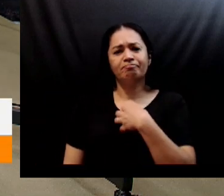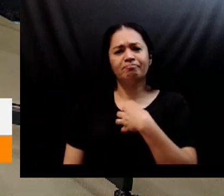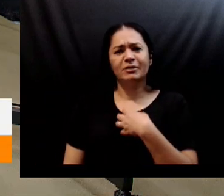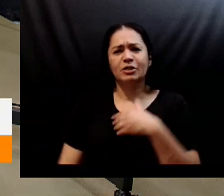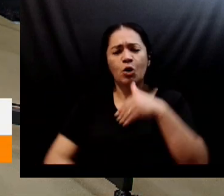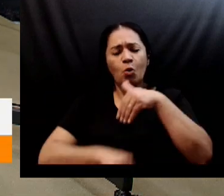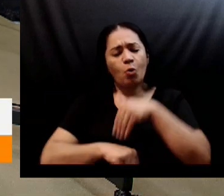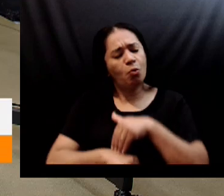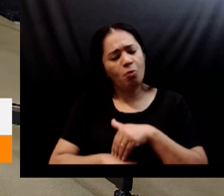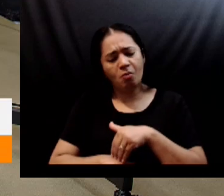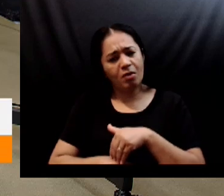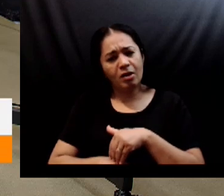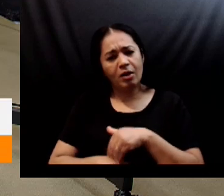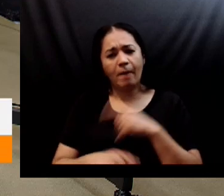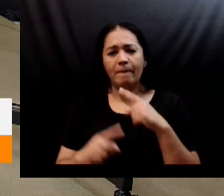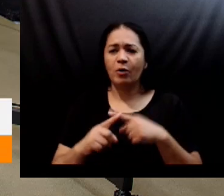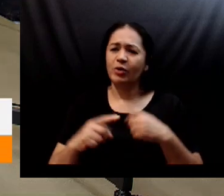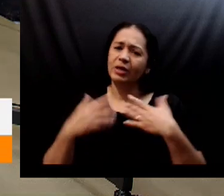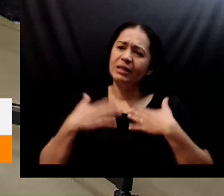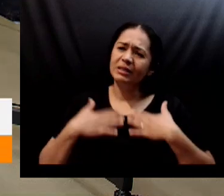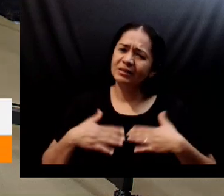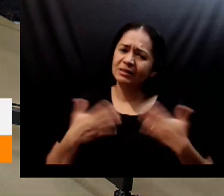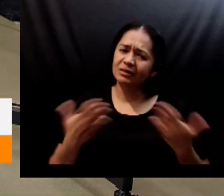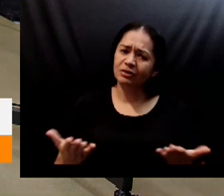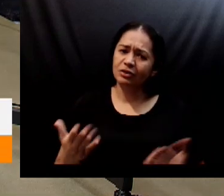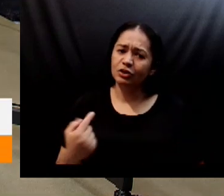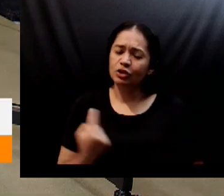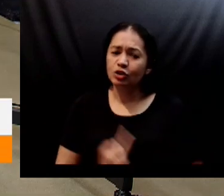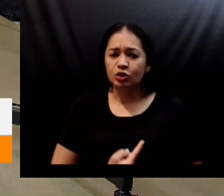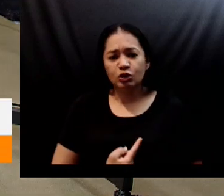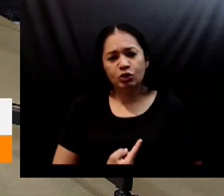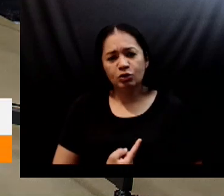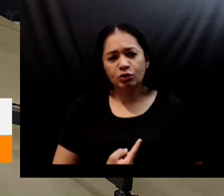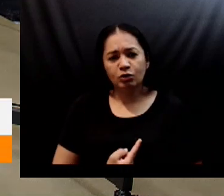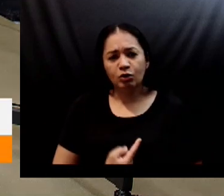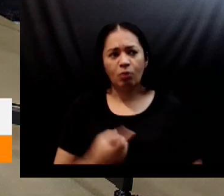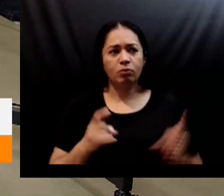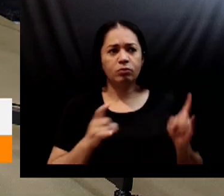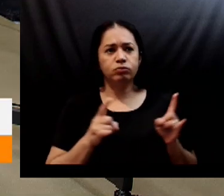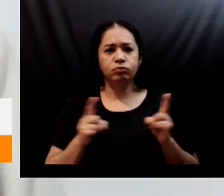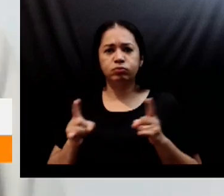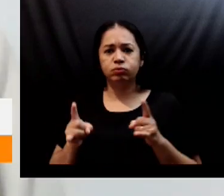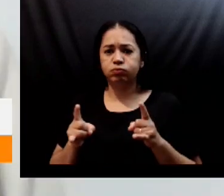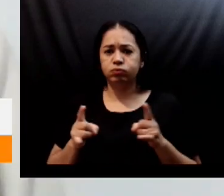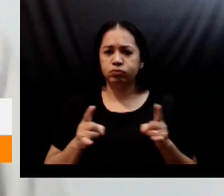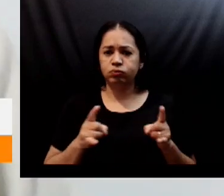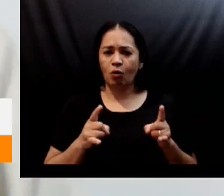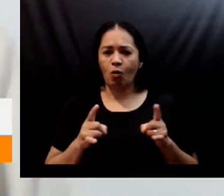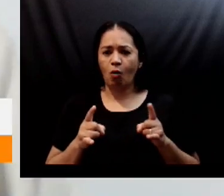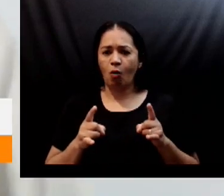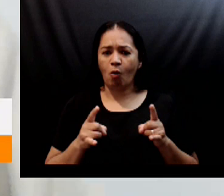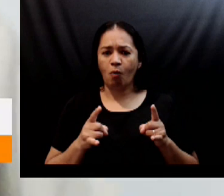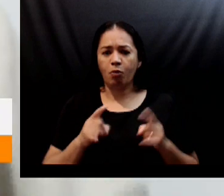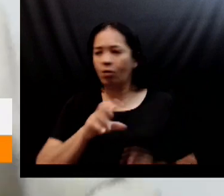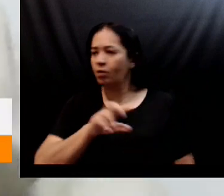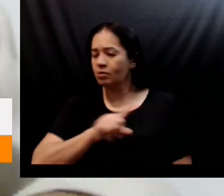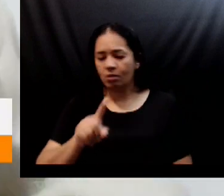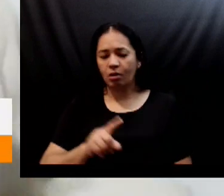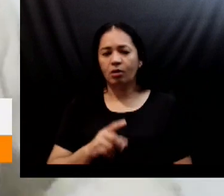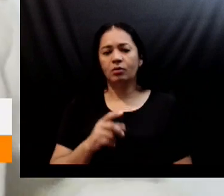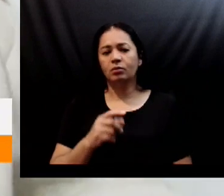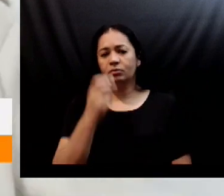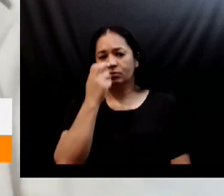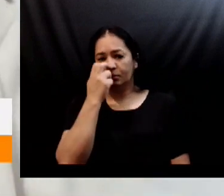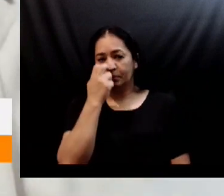por descansar. Nós não somos um robô, né, Flávia? Exato. Como você mesmo